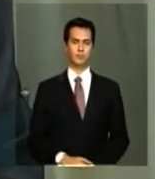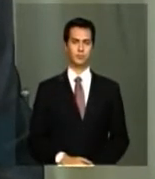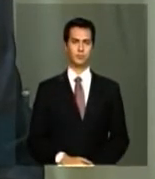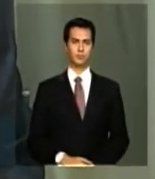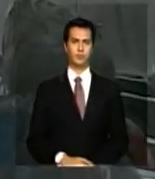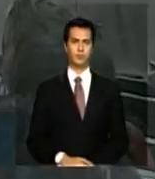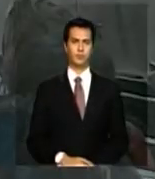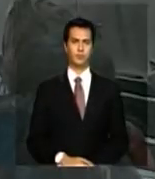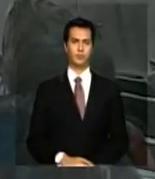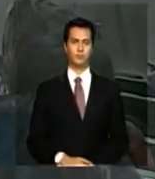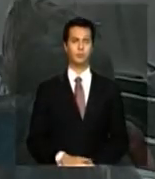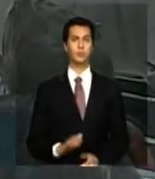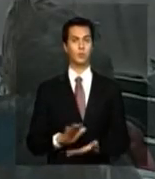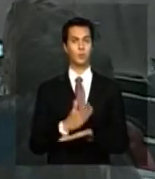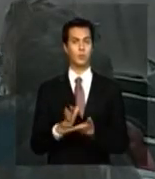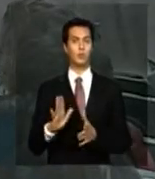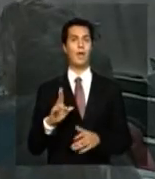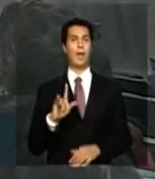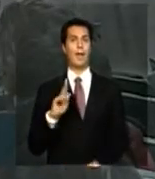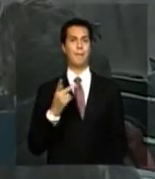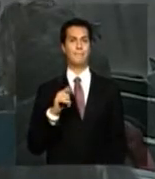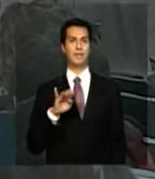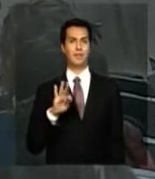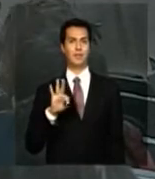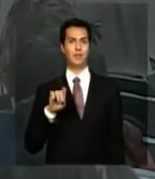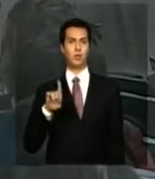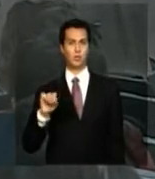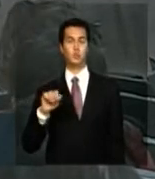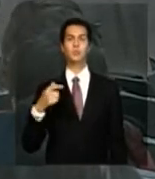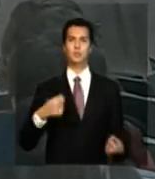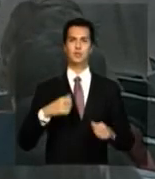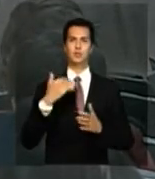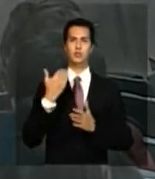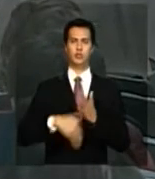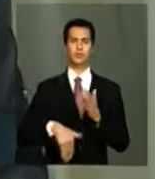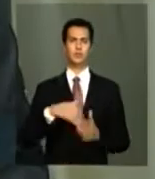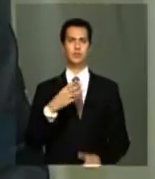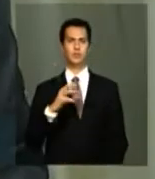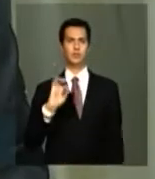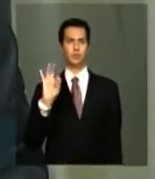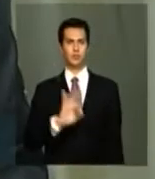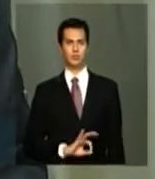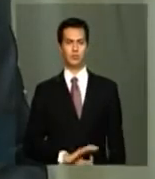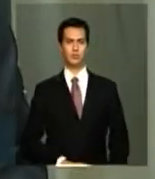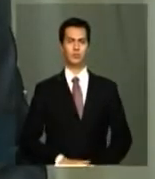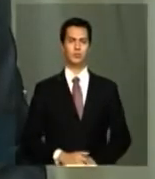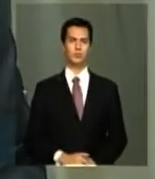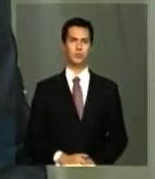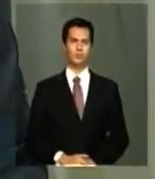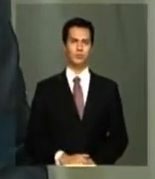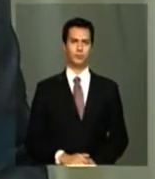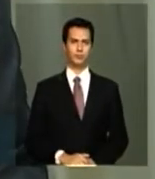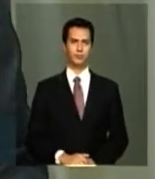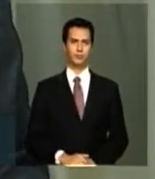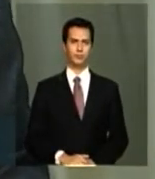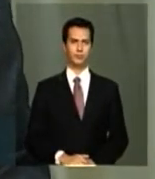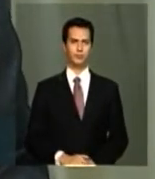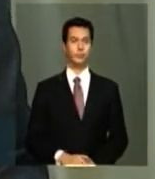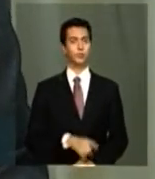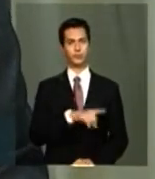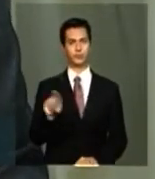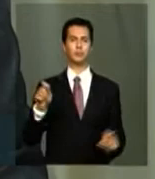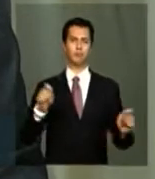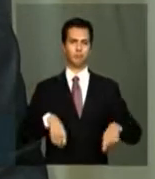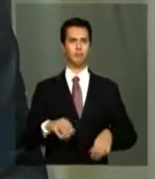tira 30% para habilitar tem que tirar os 30% 12 ou de 13 é vocês fazem a